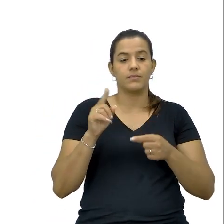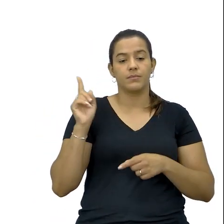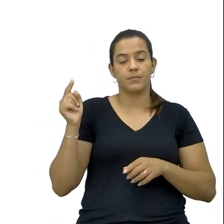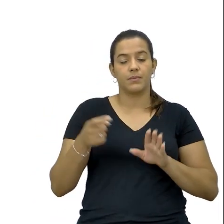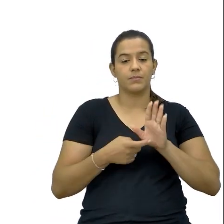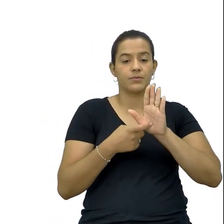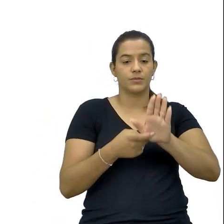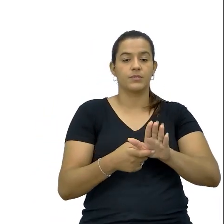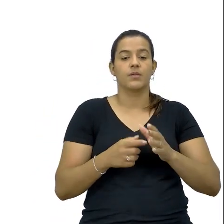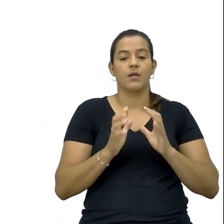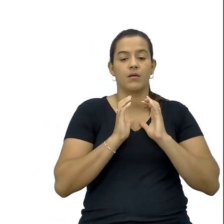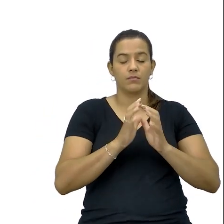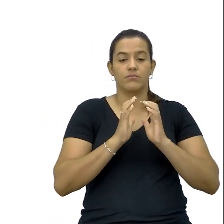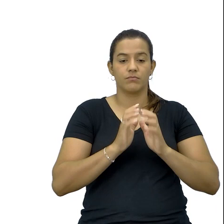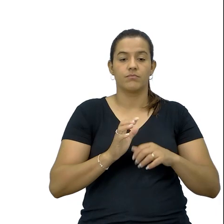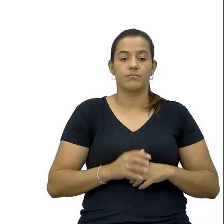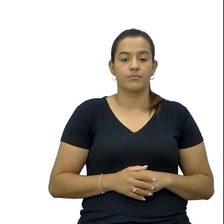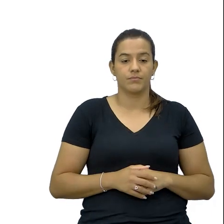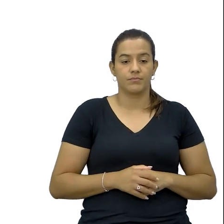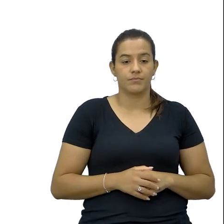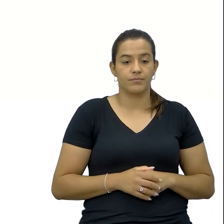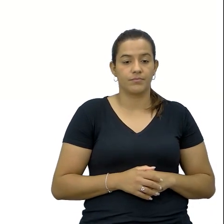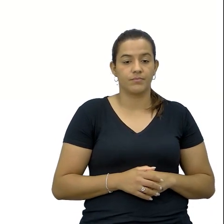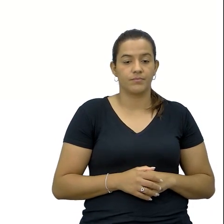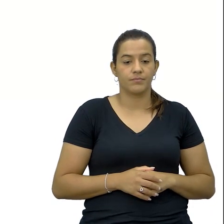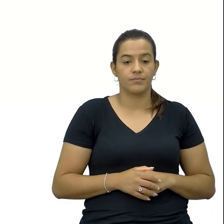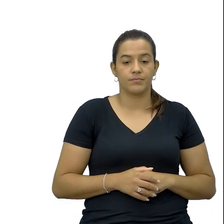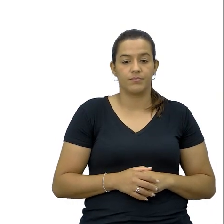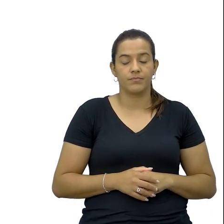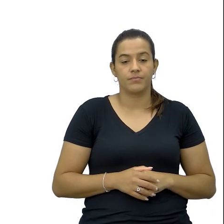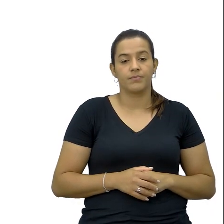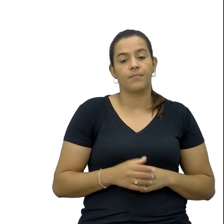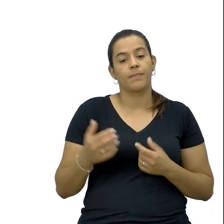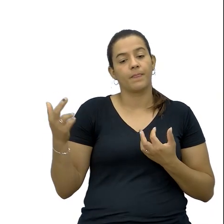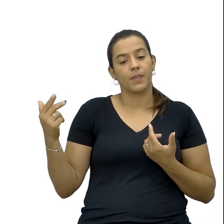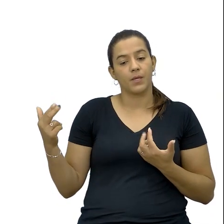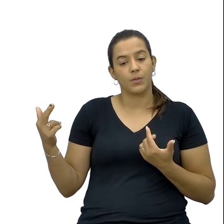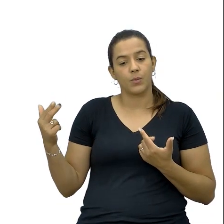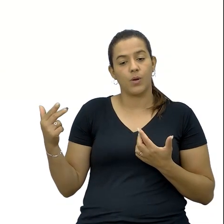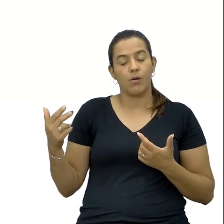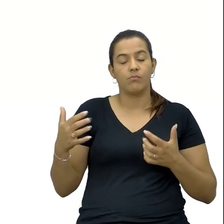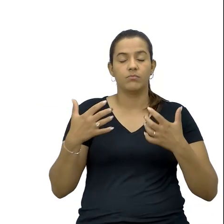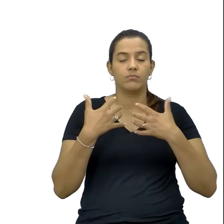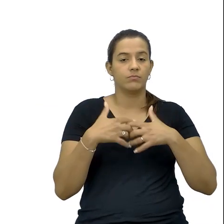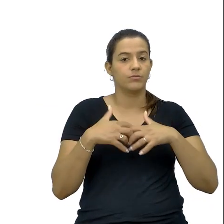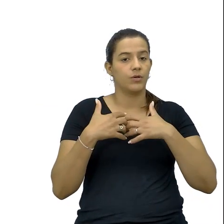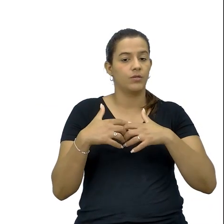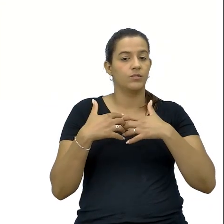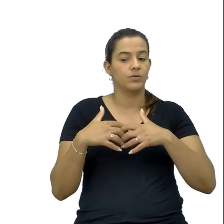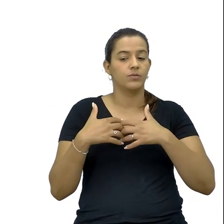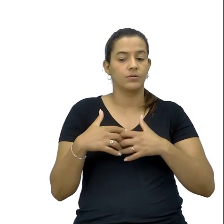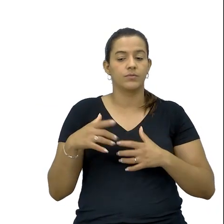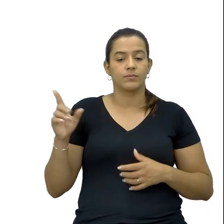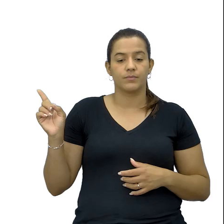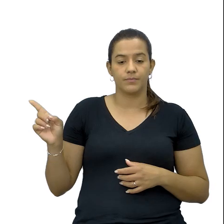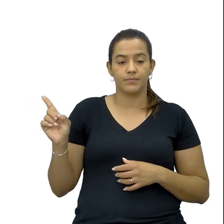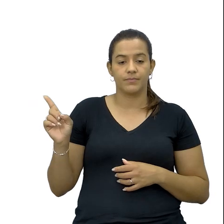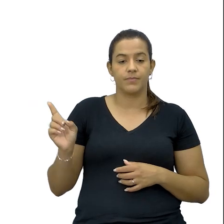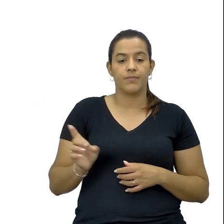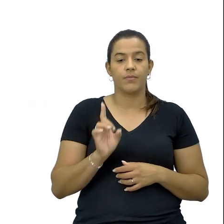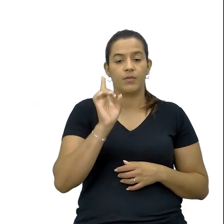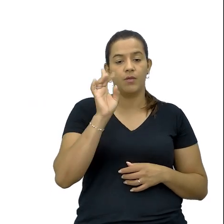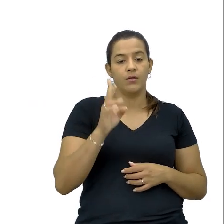representar esse sorteio aqui. Então, ele vem no mesmo grau de complexidade desse, né? Aqui eu só